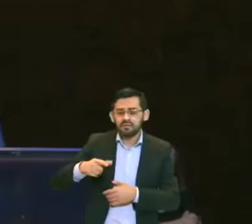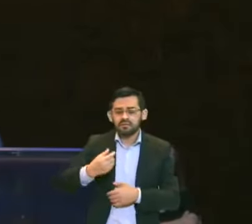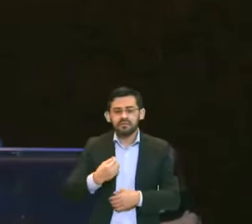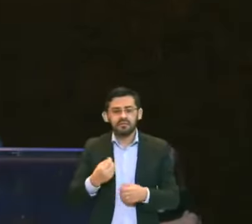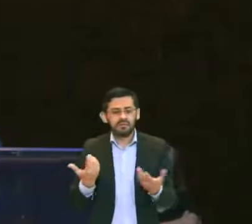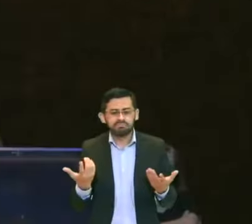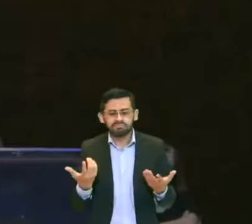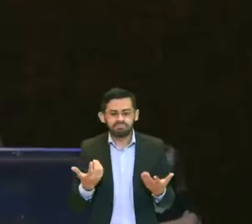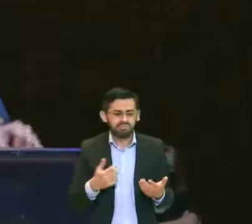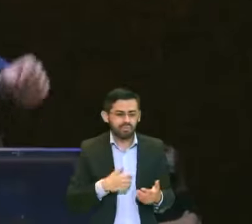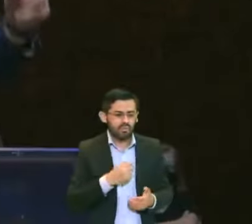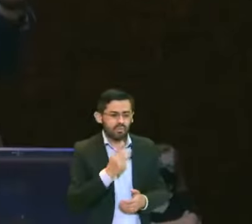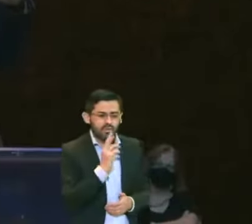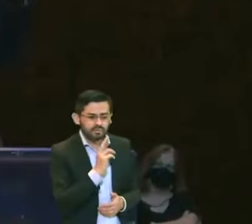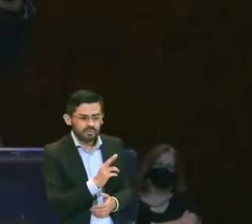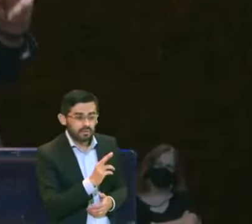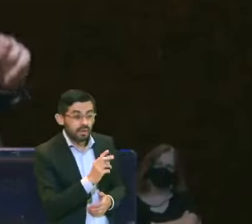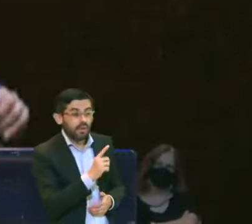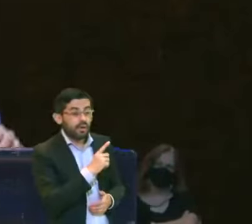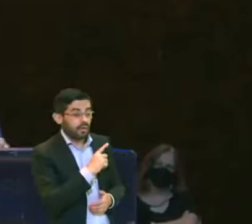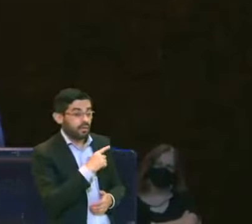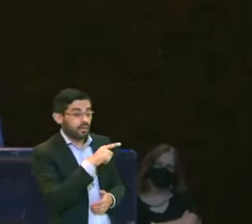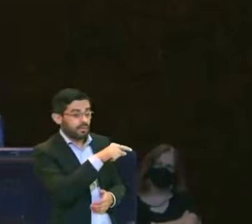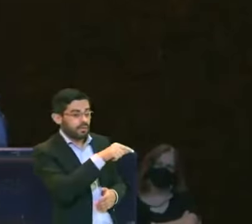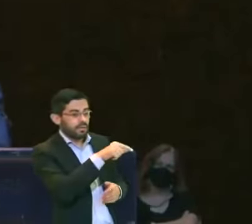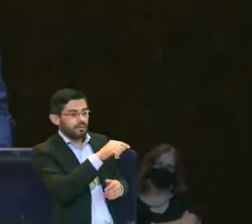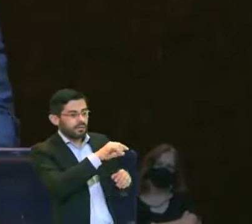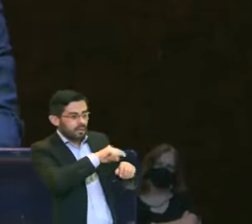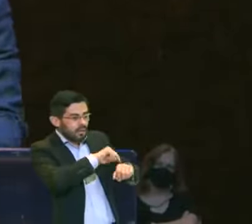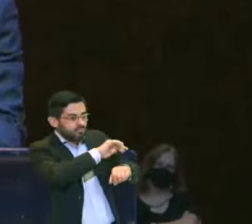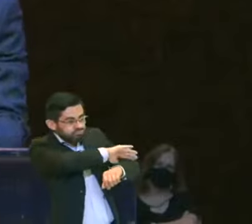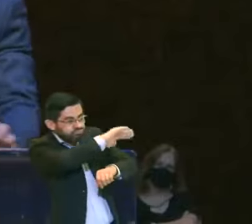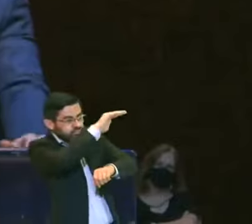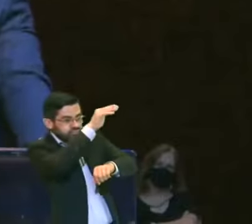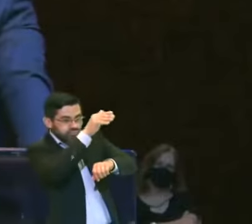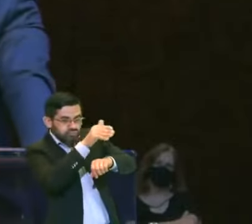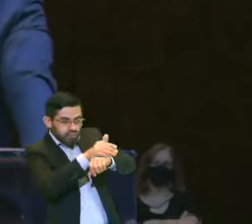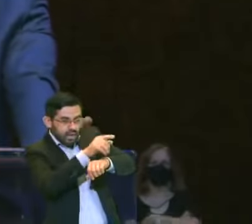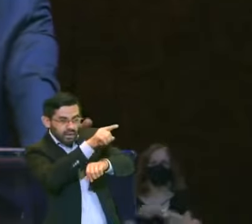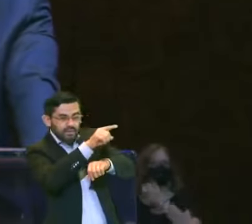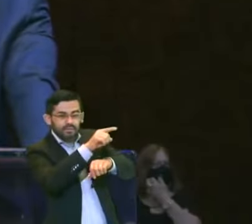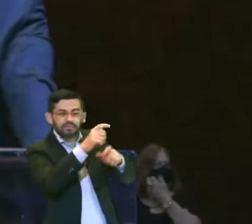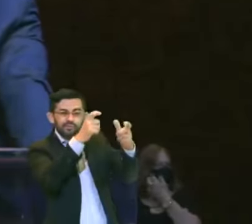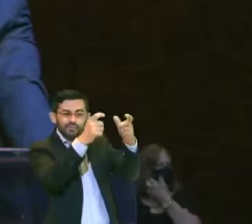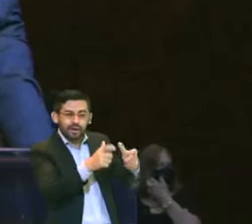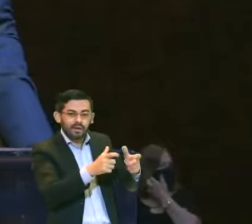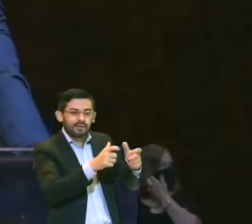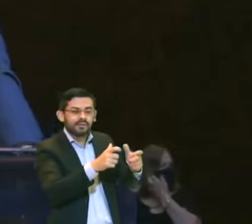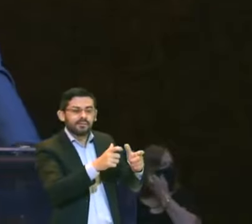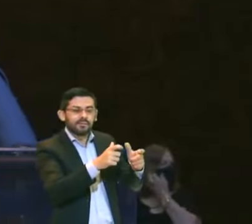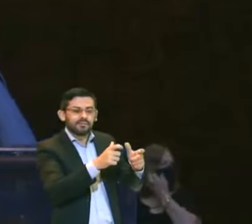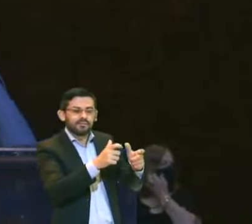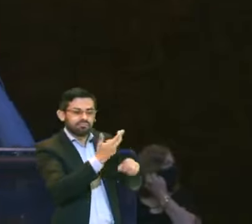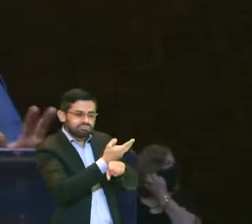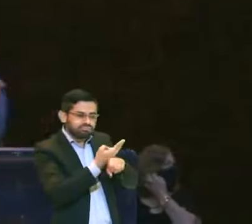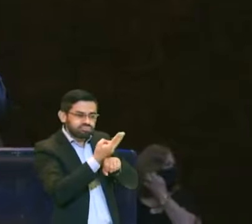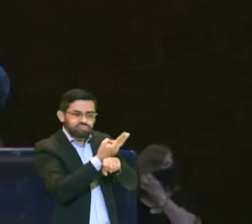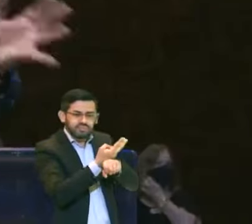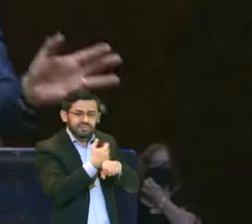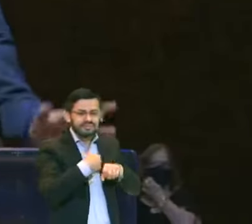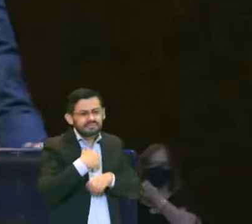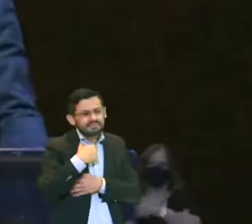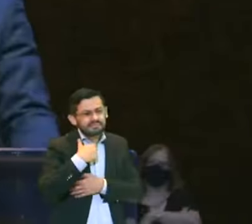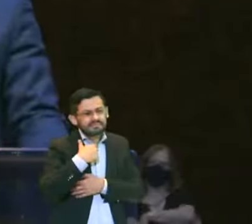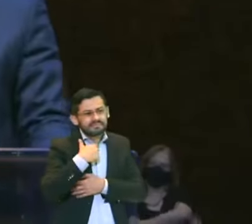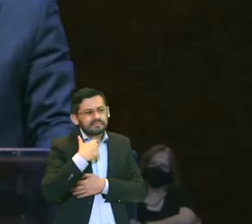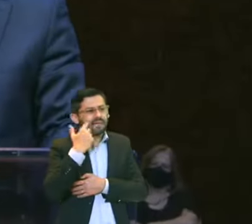E o porteiro falou, olha, ela mora ali no morro, Dona Marta. E ela ficou com aquilo